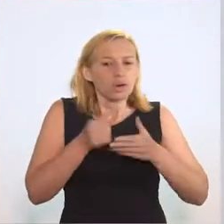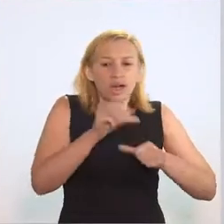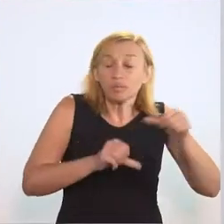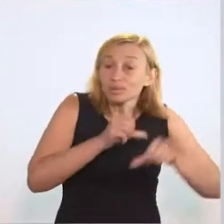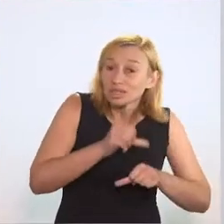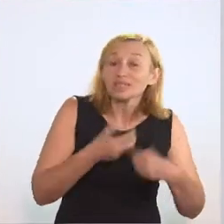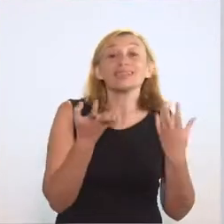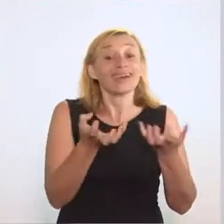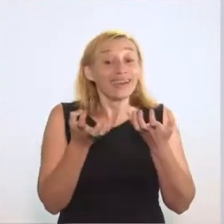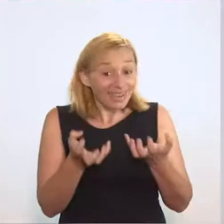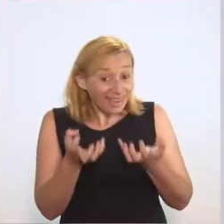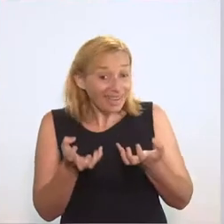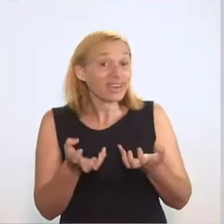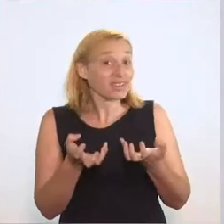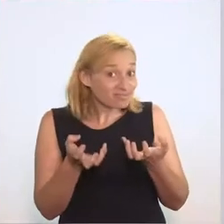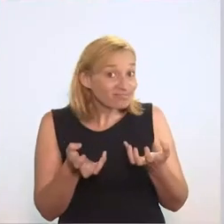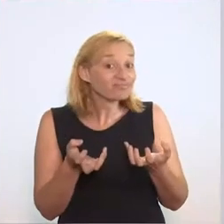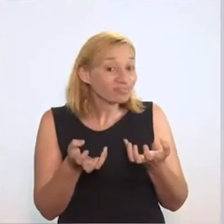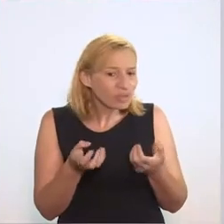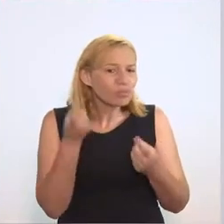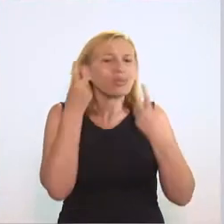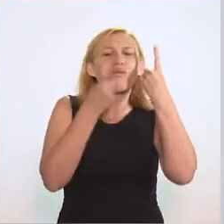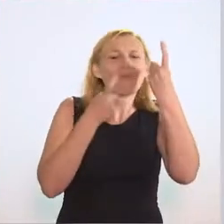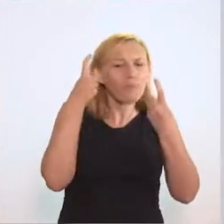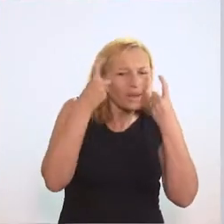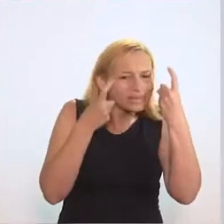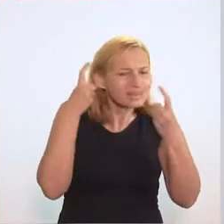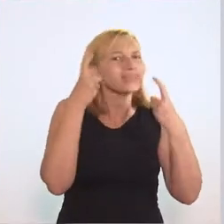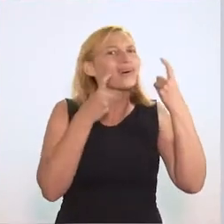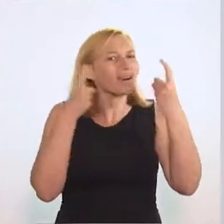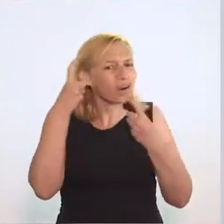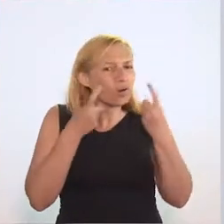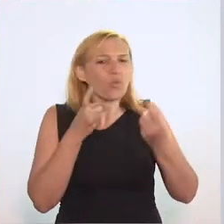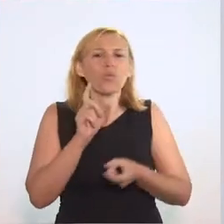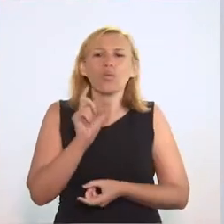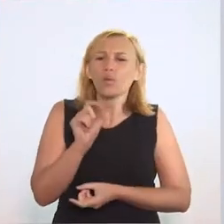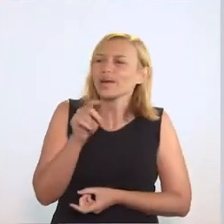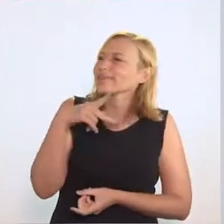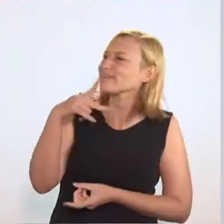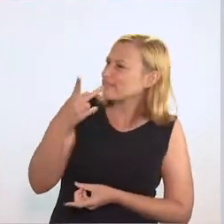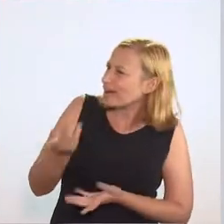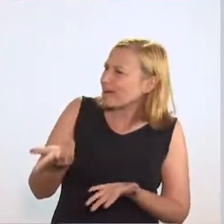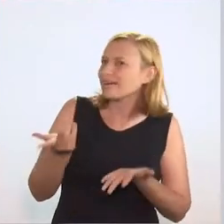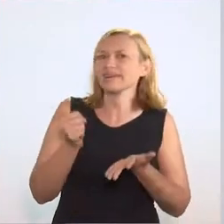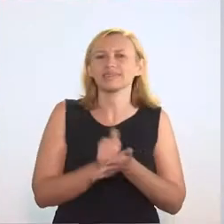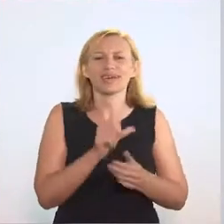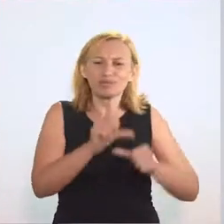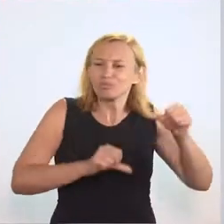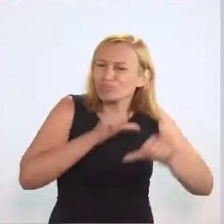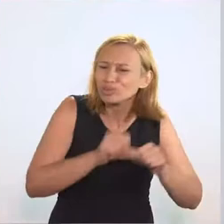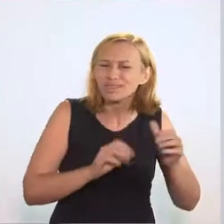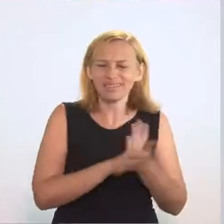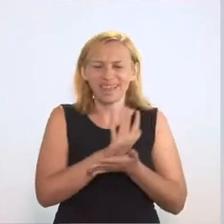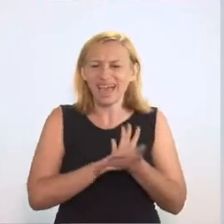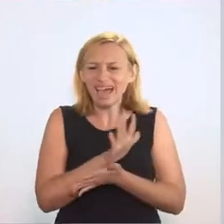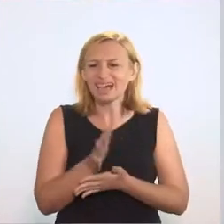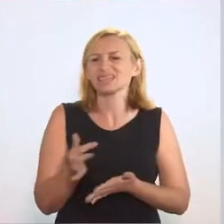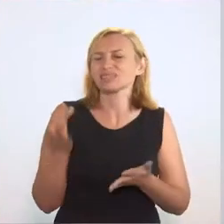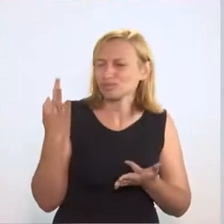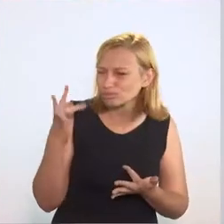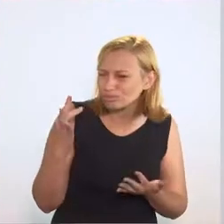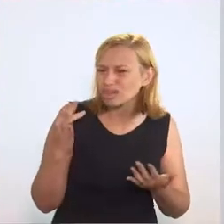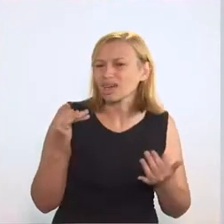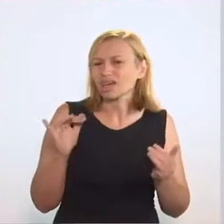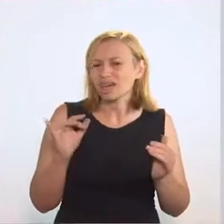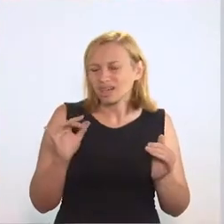qualquer mudança requer... Sabe, uma preocupação no que se está falando, porque senão não muda, se fica, isso